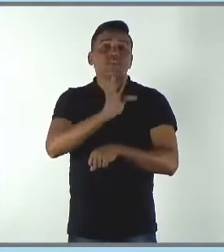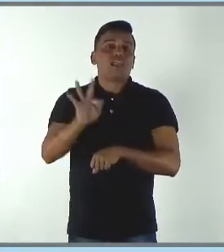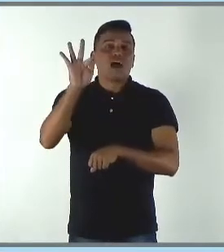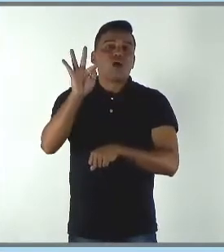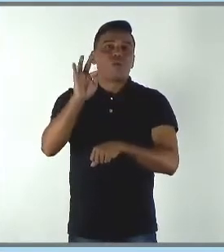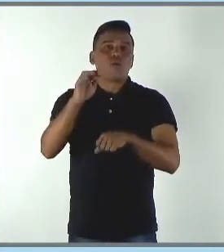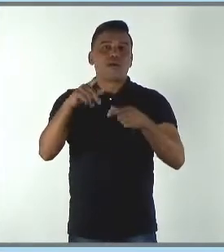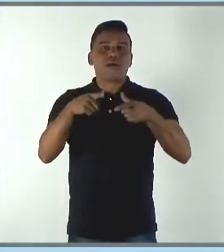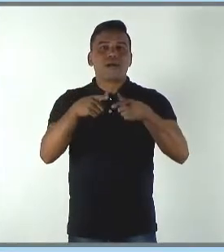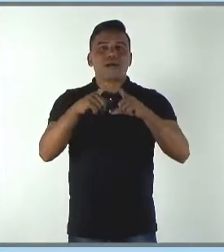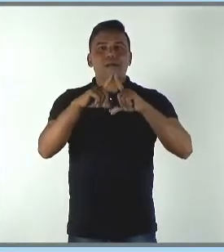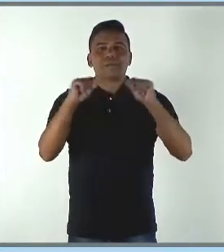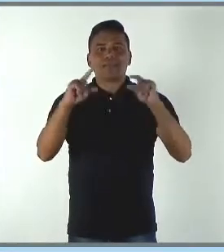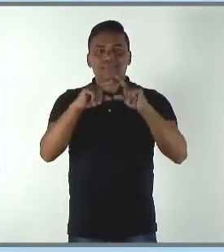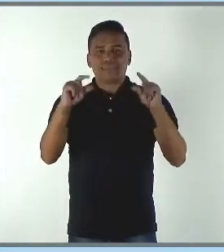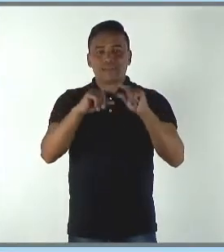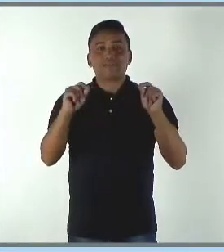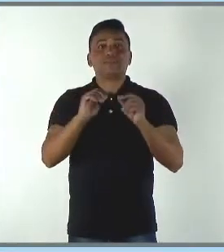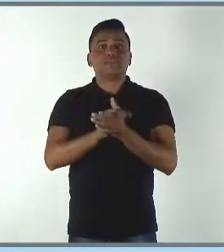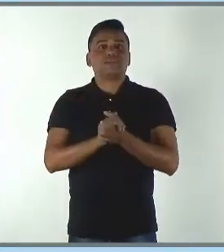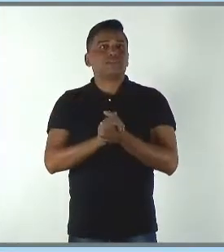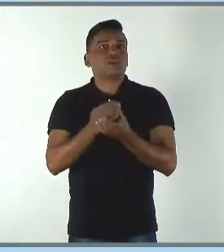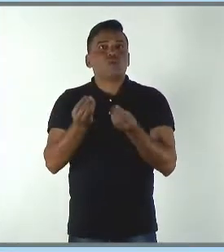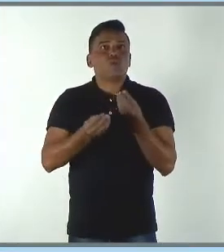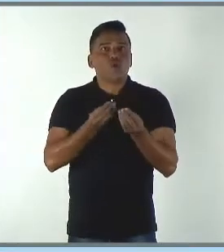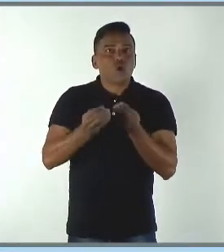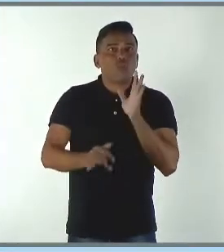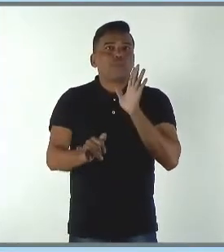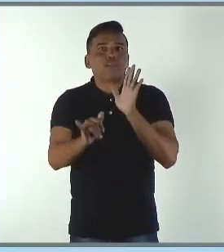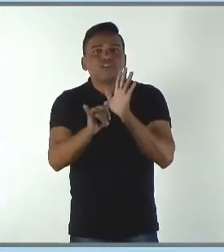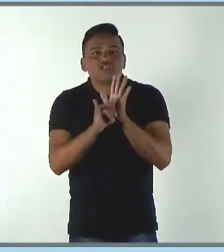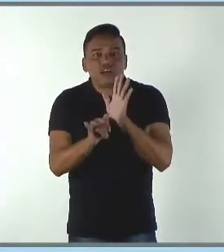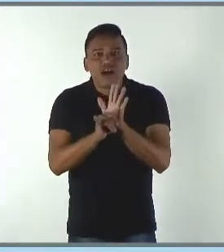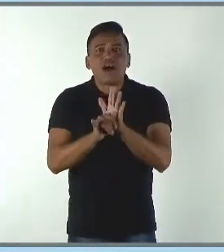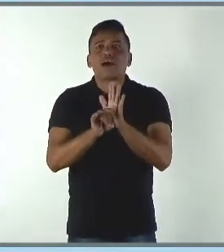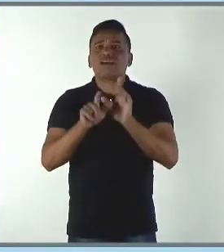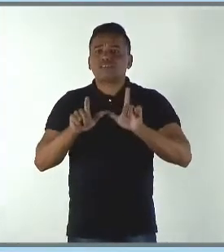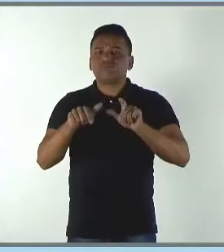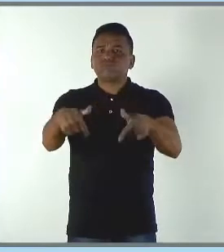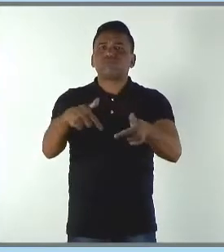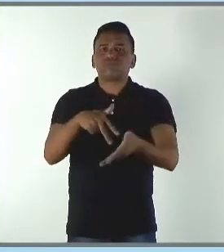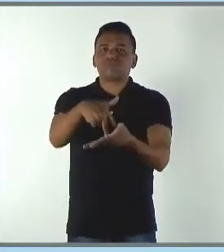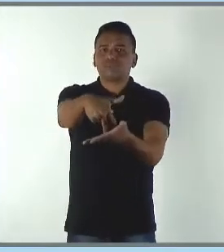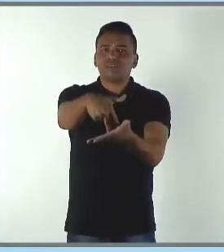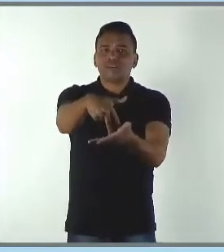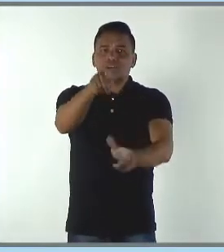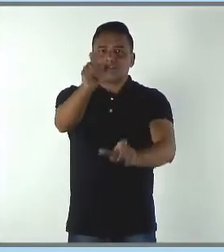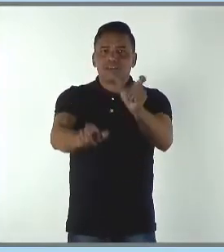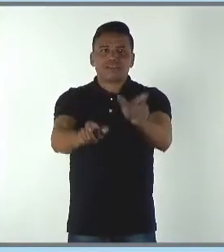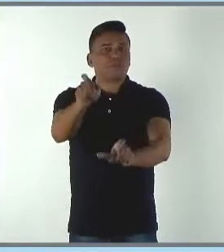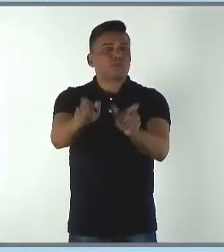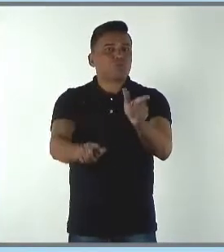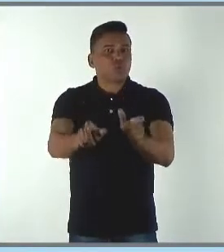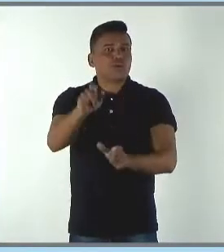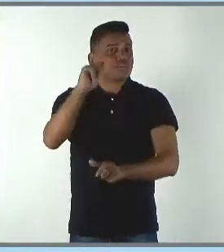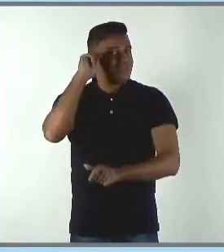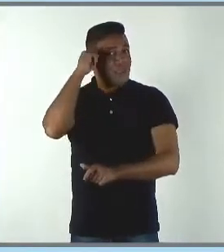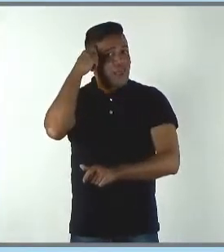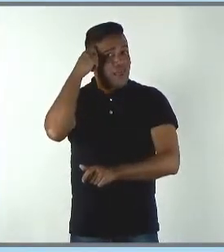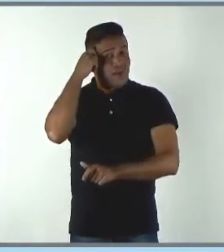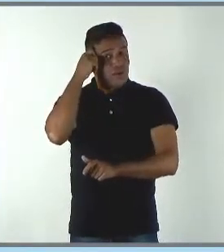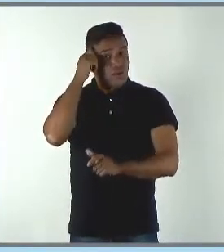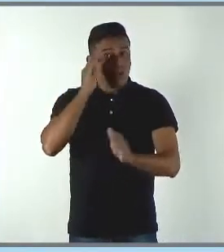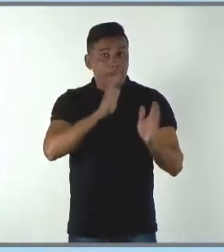formação, a constituição, o papel e a atuação das intelectualidades negras no período pós-abolição.